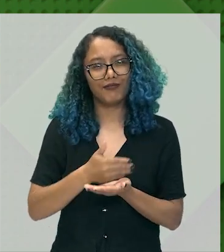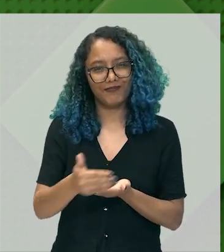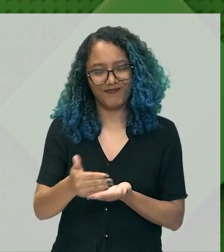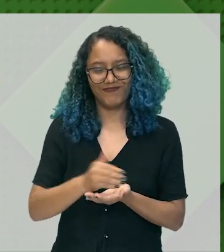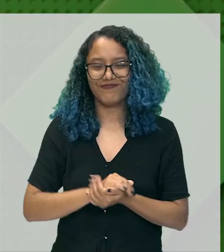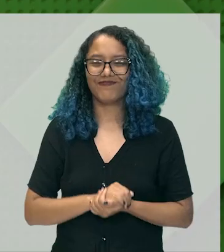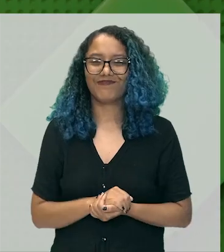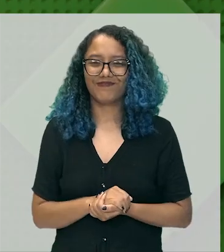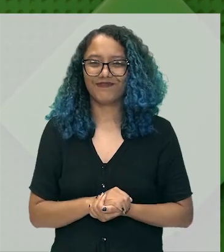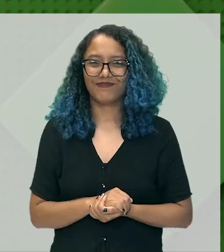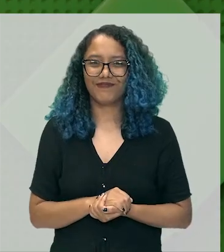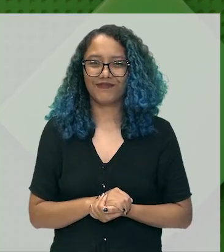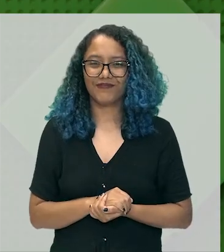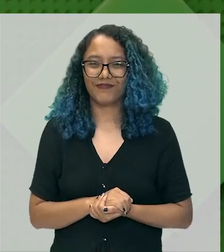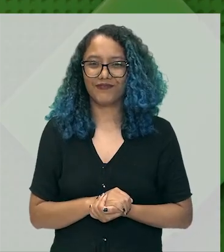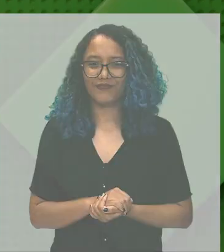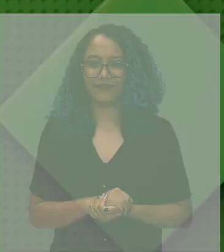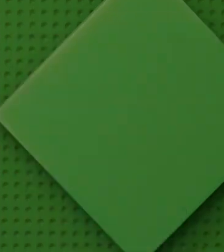e vamos para a nossa aula.